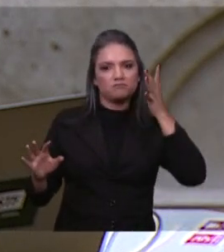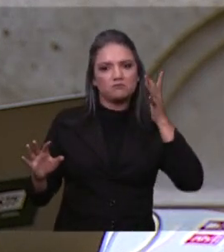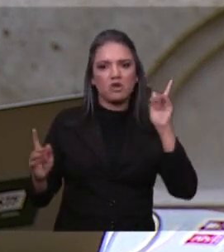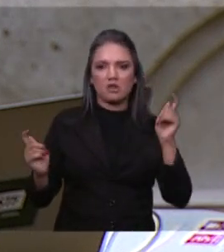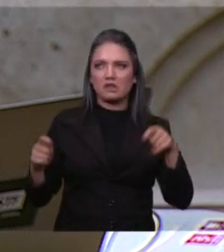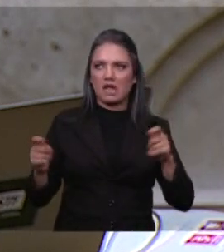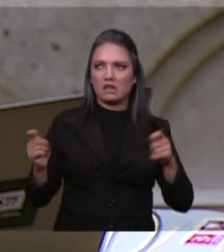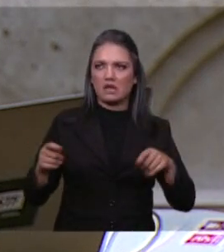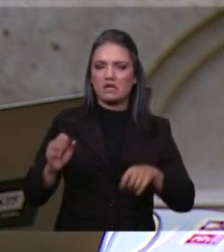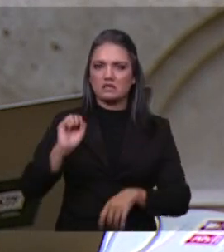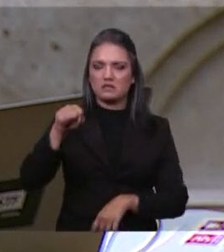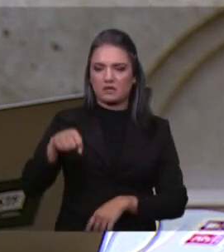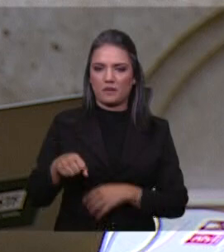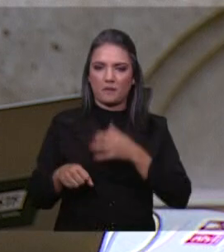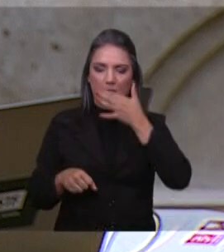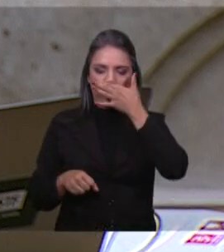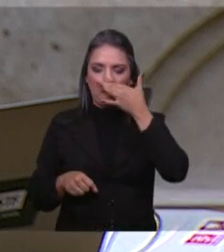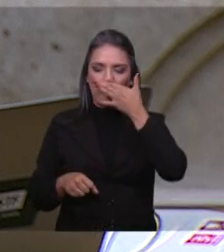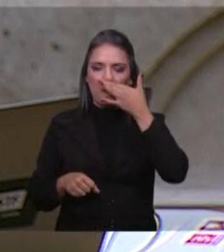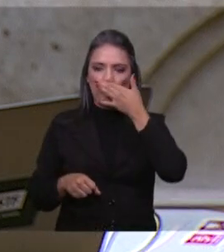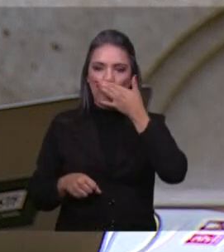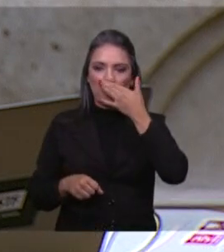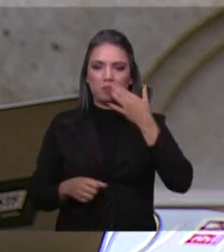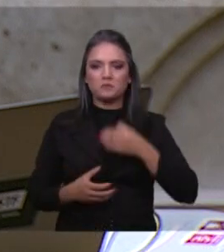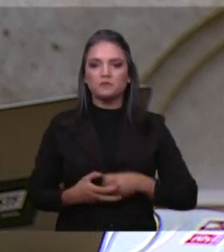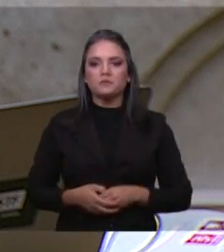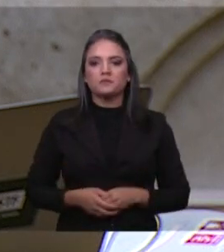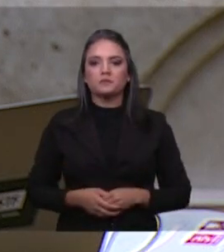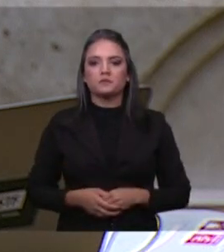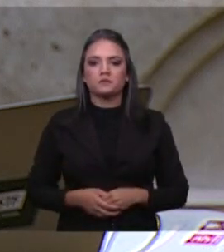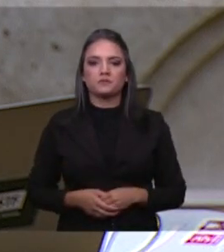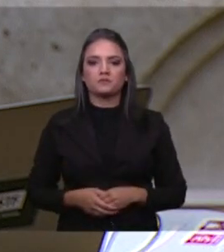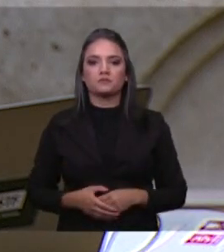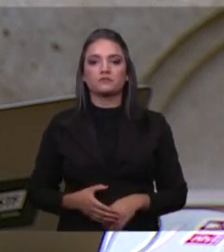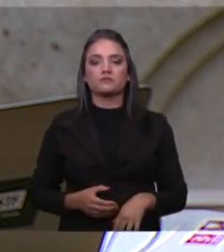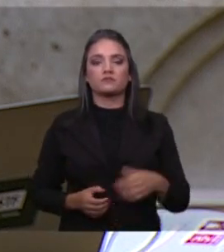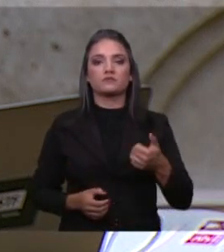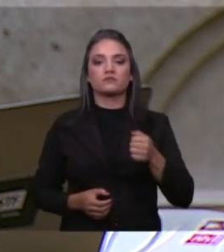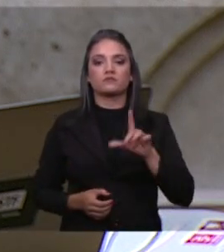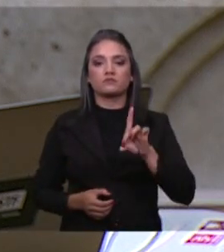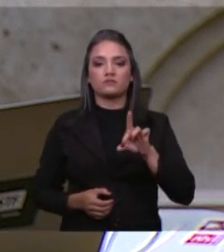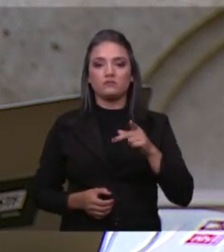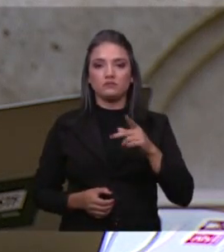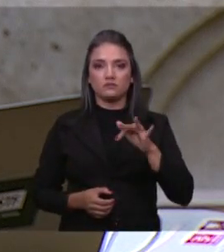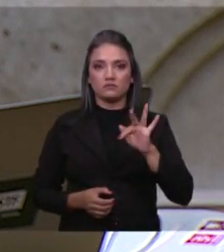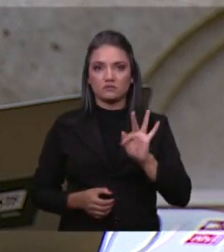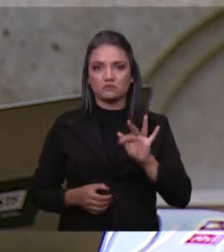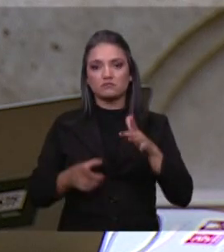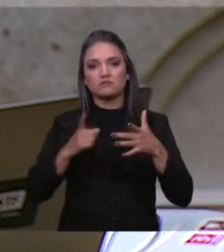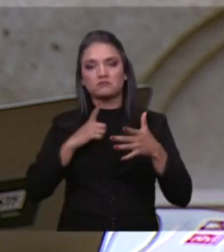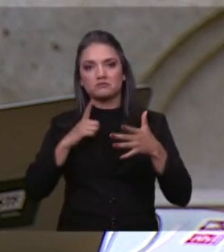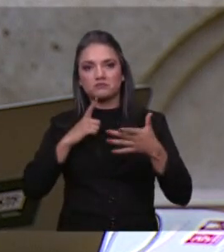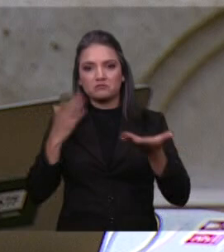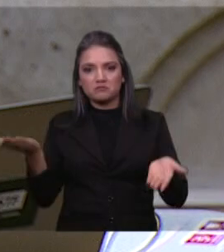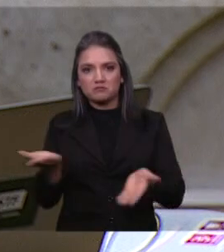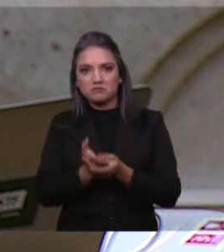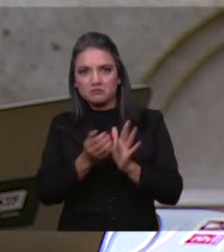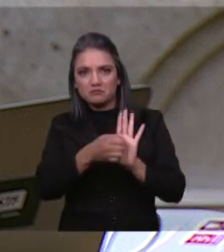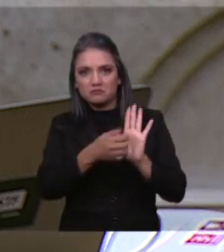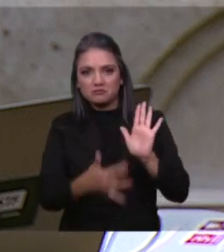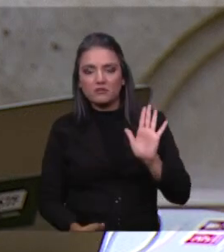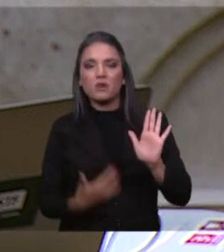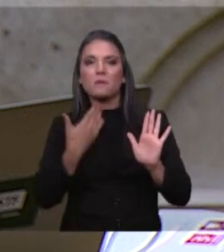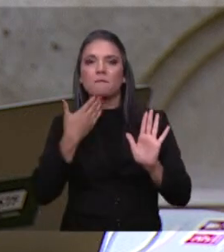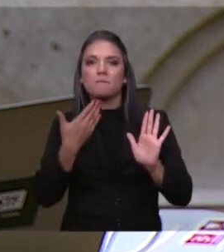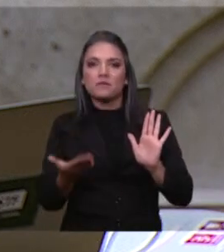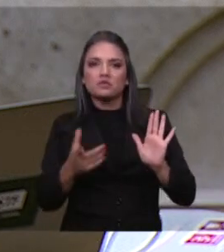possível a terceirização da atividade fim. Na ADPF, houve embargos de declaração pedindo modulação e nós rejeitamos.